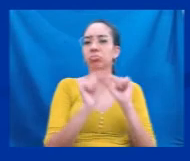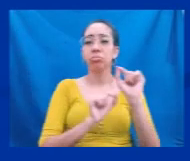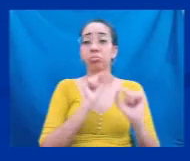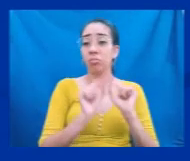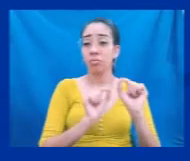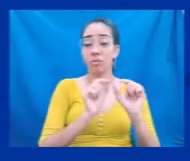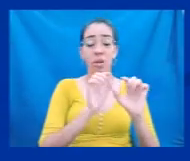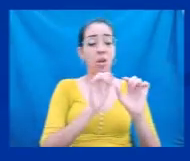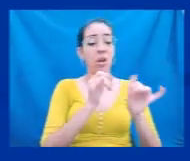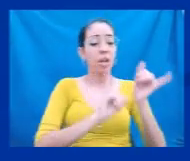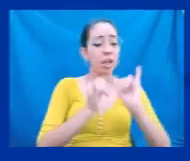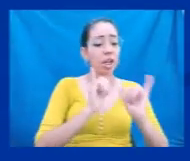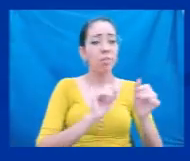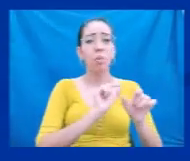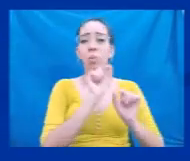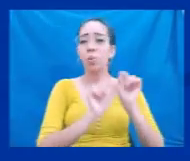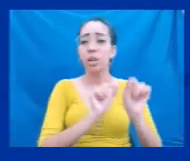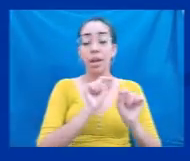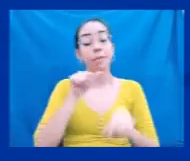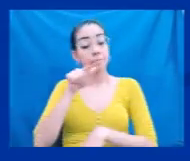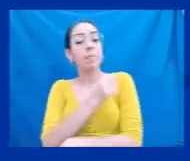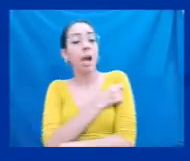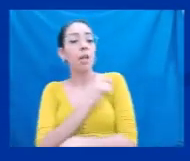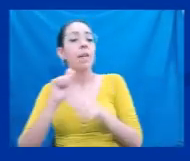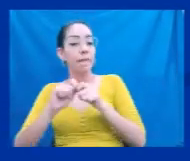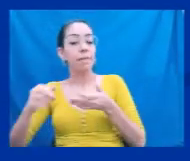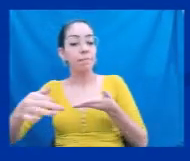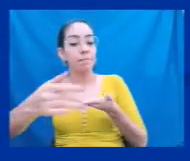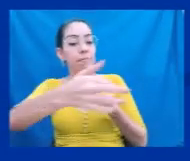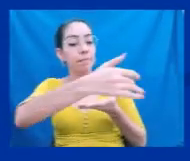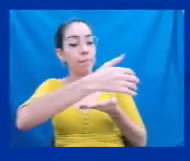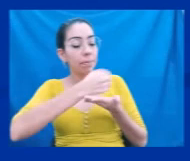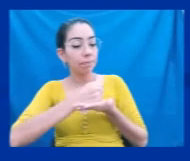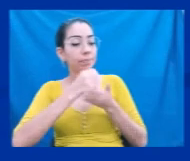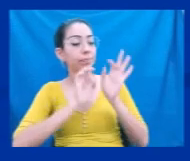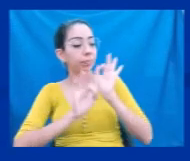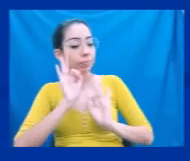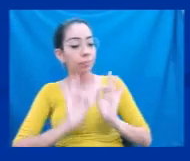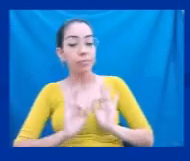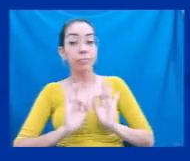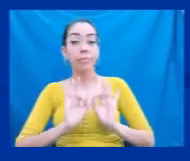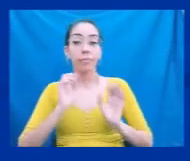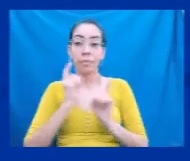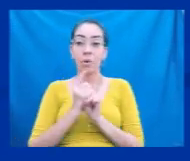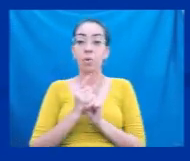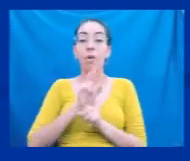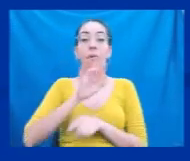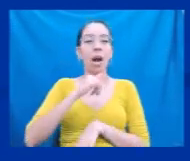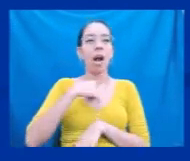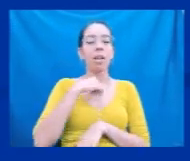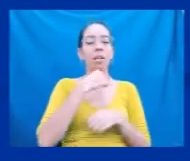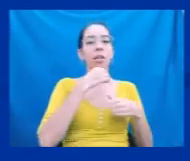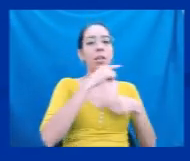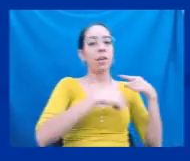que tinham ali, então ela fez esse levantamento, né? Foi um trabalho bem interessante que eu vou comentar na aula de gerenciamento de resíduos. Então vocês